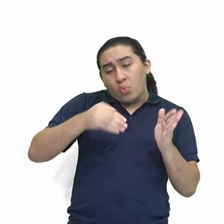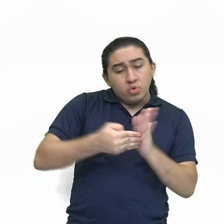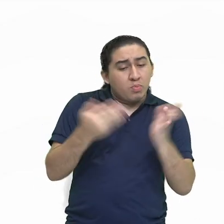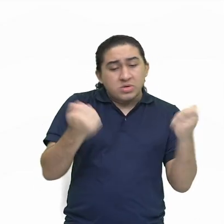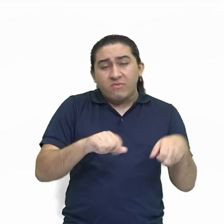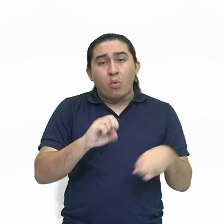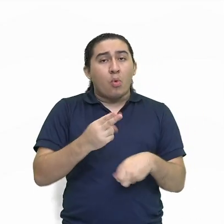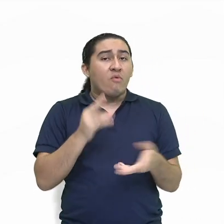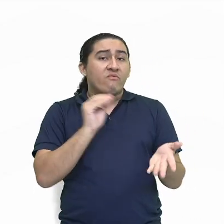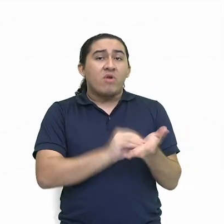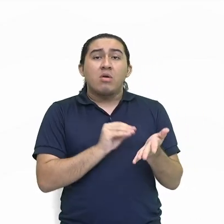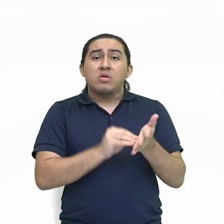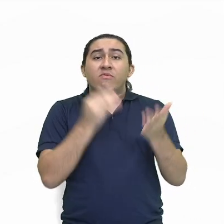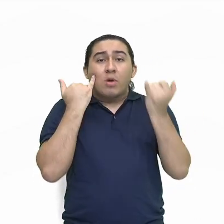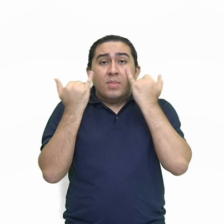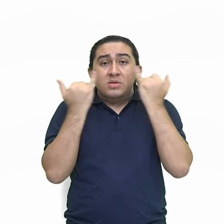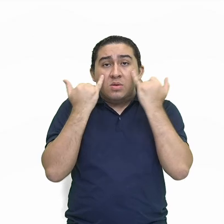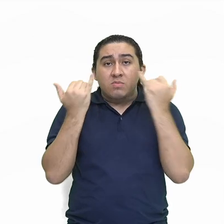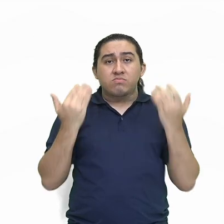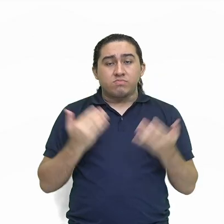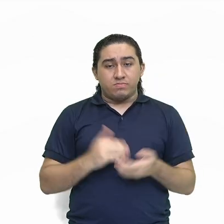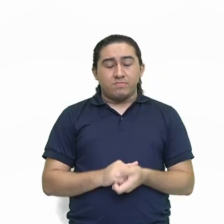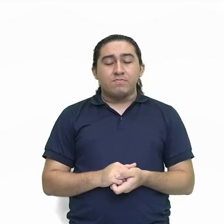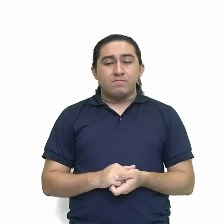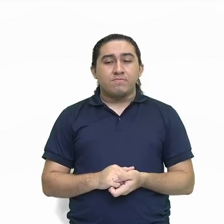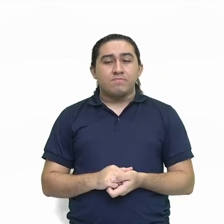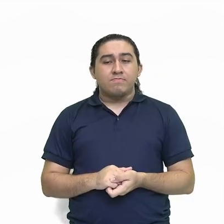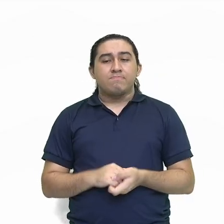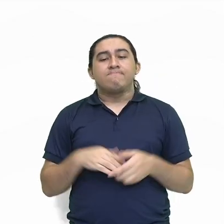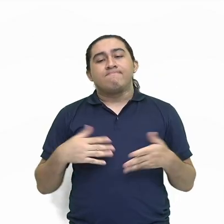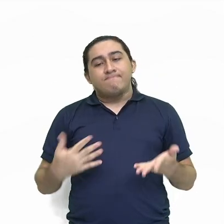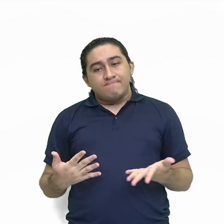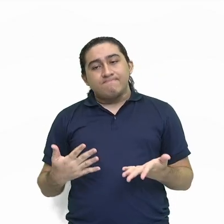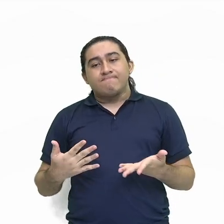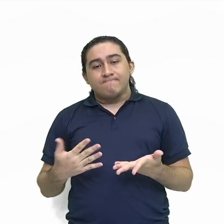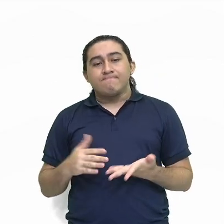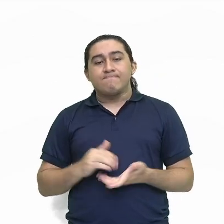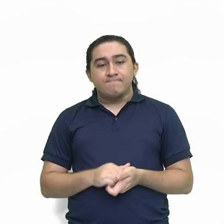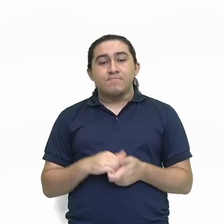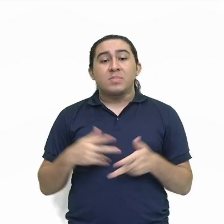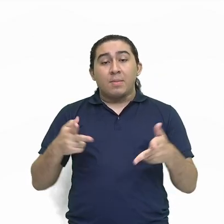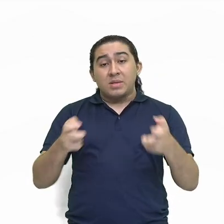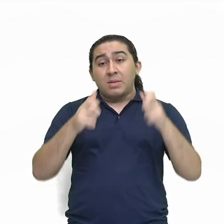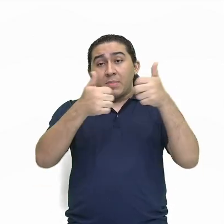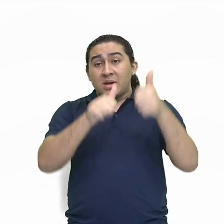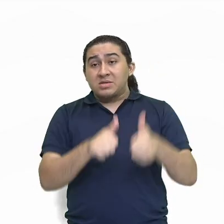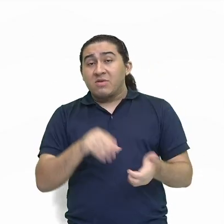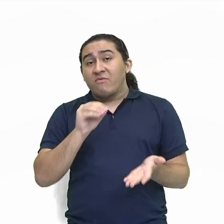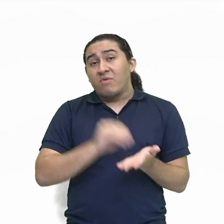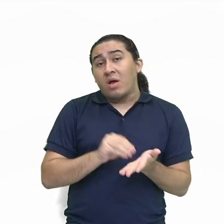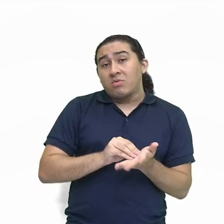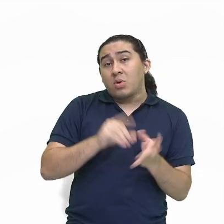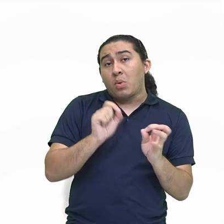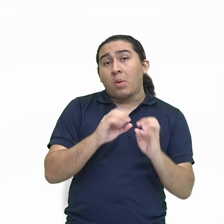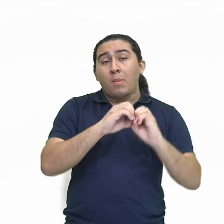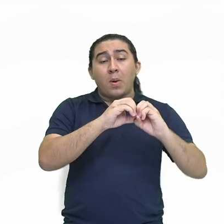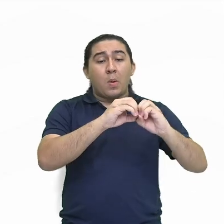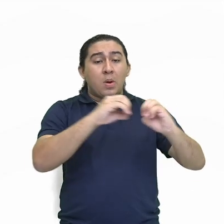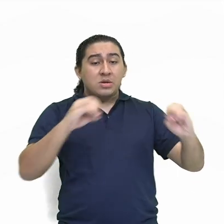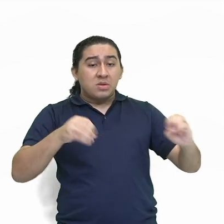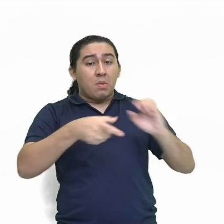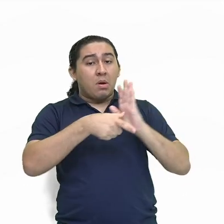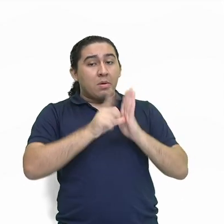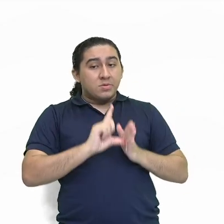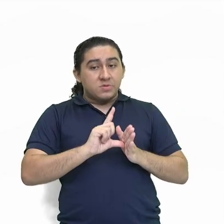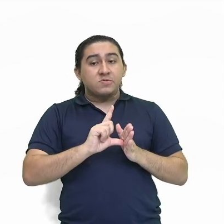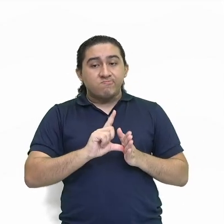ser explicado? Olha, então, gente, veja que faltou uma oração